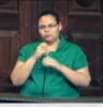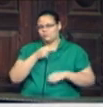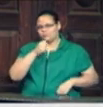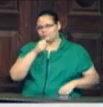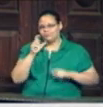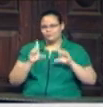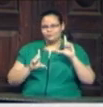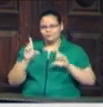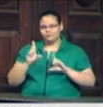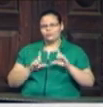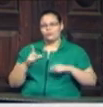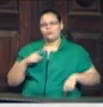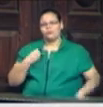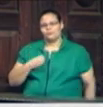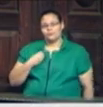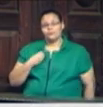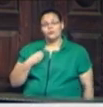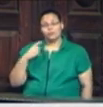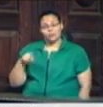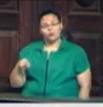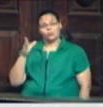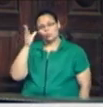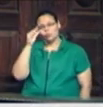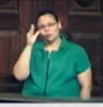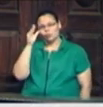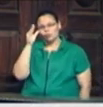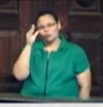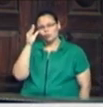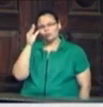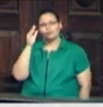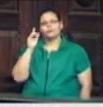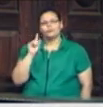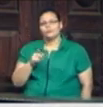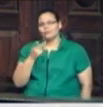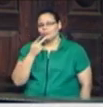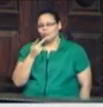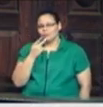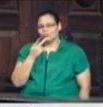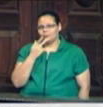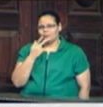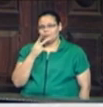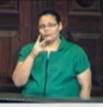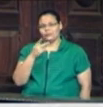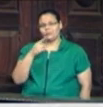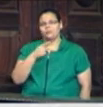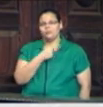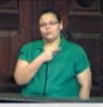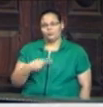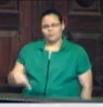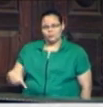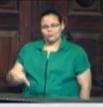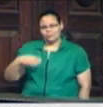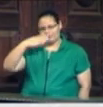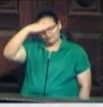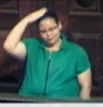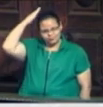uma participação muito curiosa. Ele disse ao presidente da